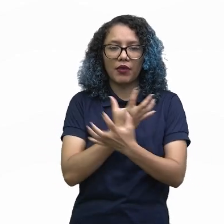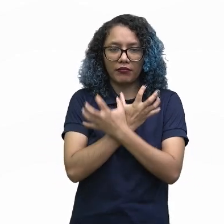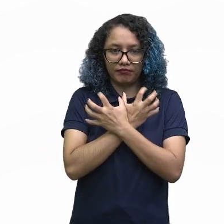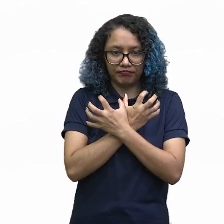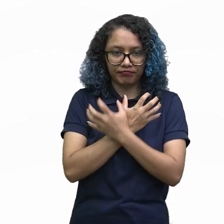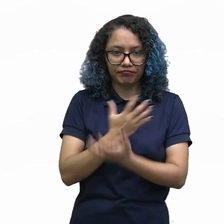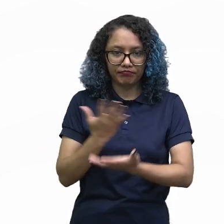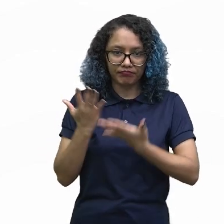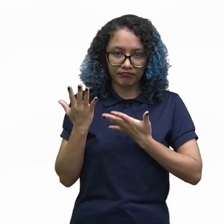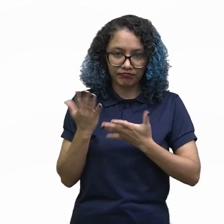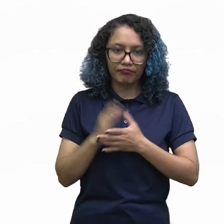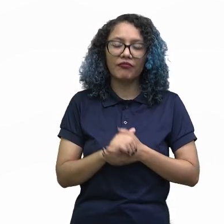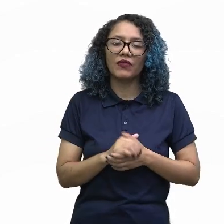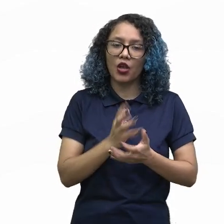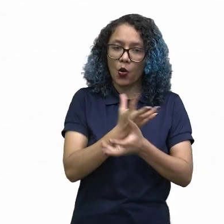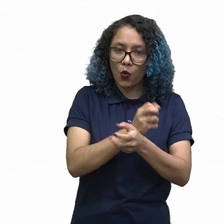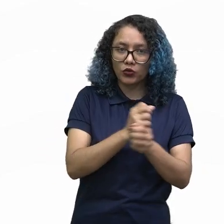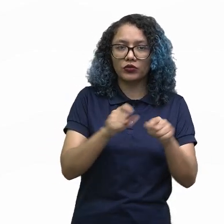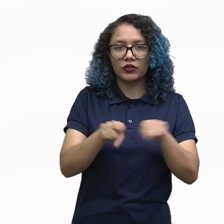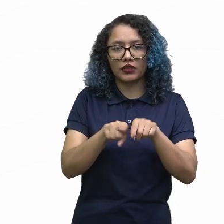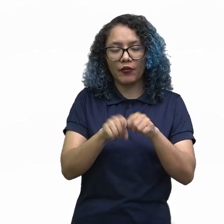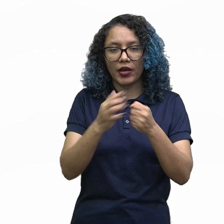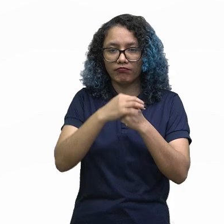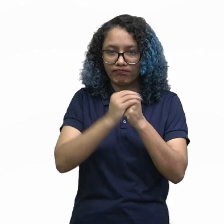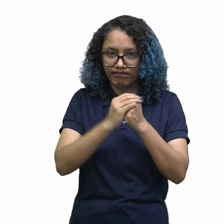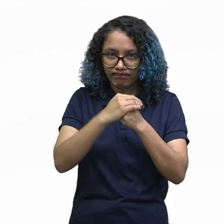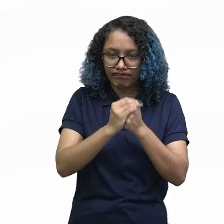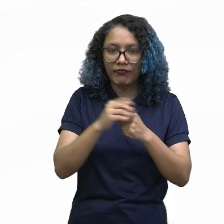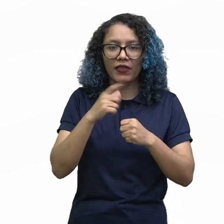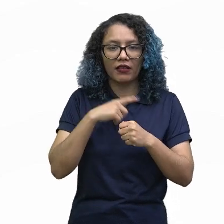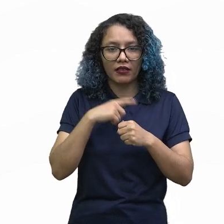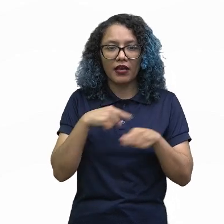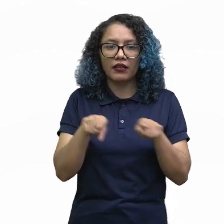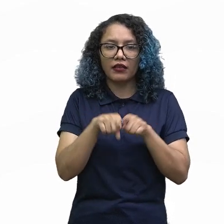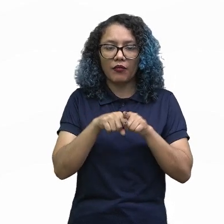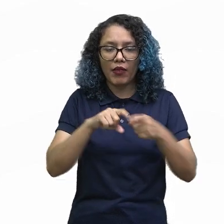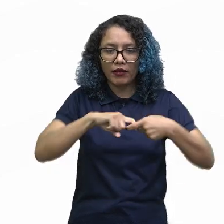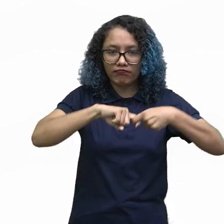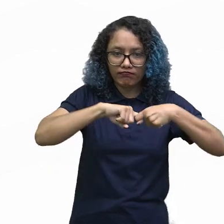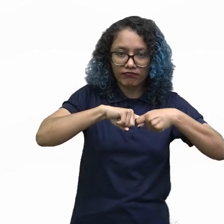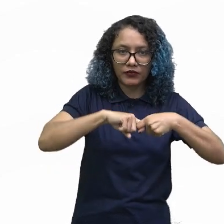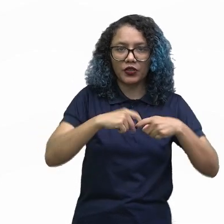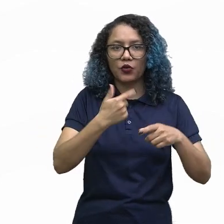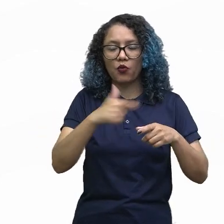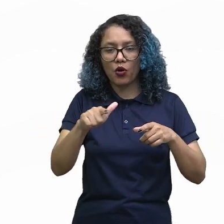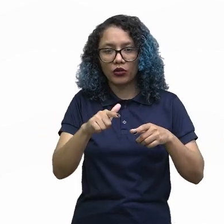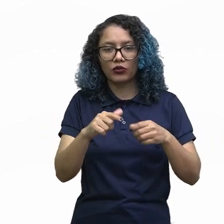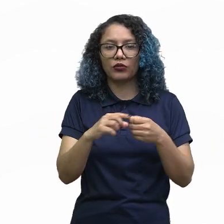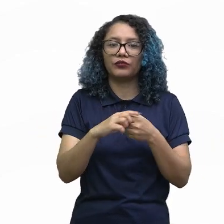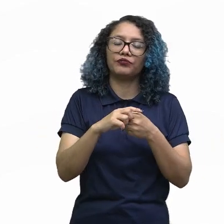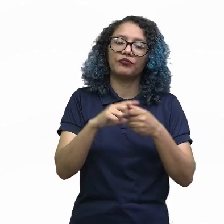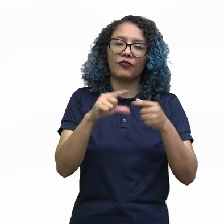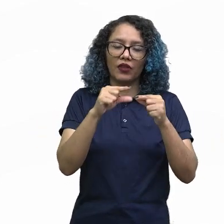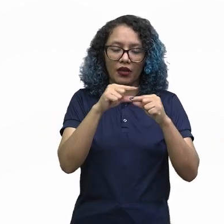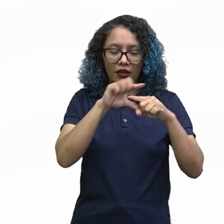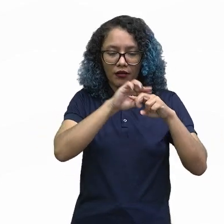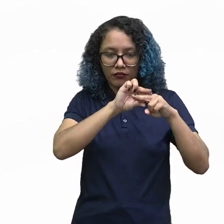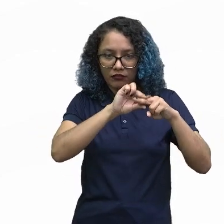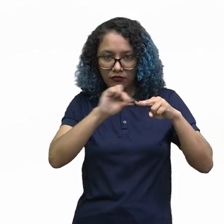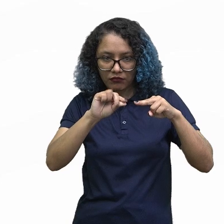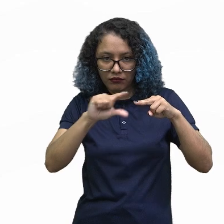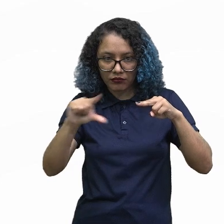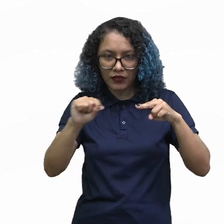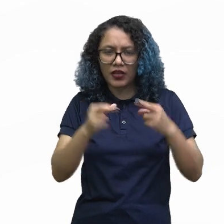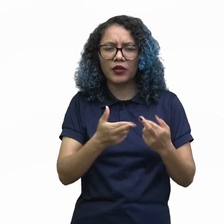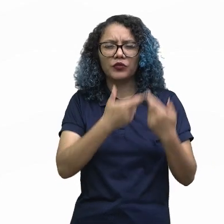que é constituído de ossos e cartilagens, além dos ligamentos e tendões, responsável por sustentar e